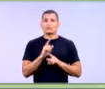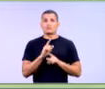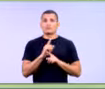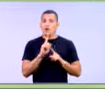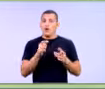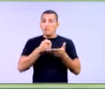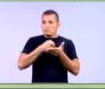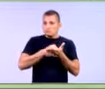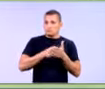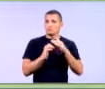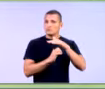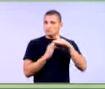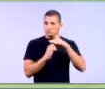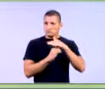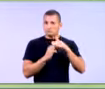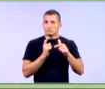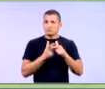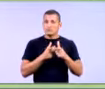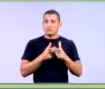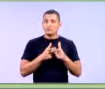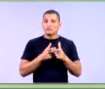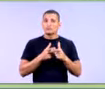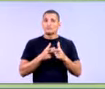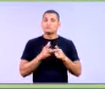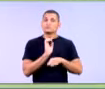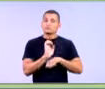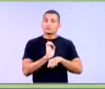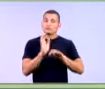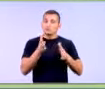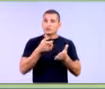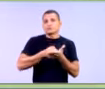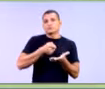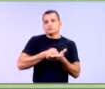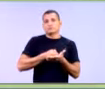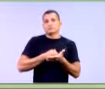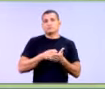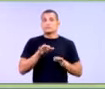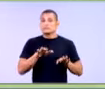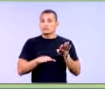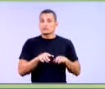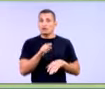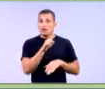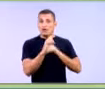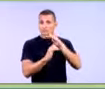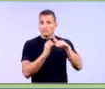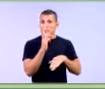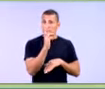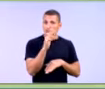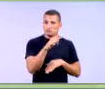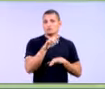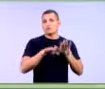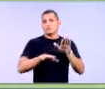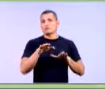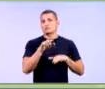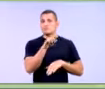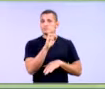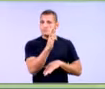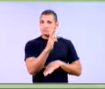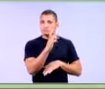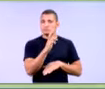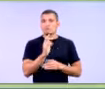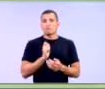para a empresa, porque o estágio já é obrigatório. Então fica a cargo dessa instituição concedente, né, remunerar